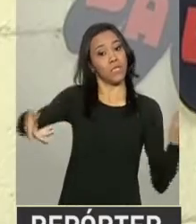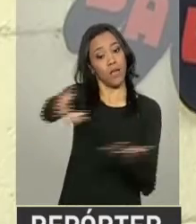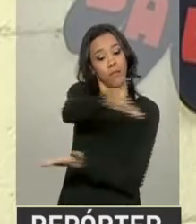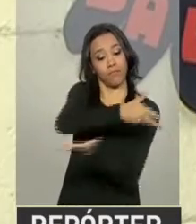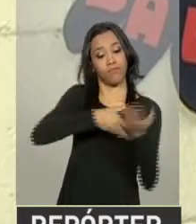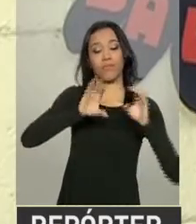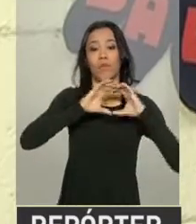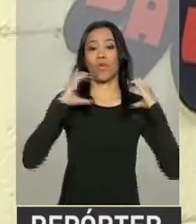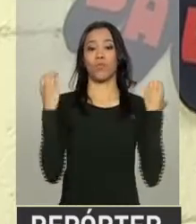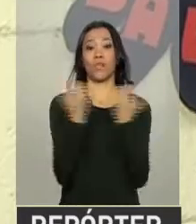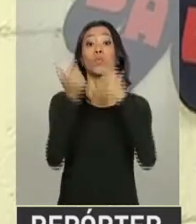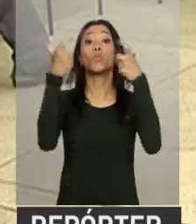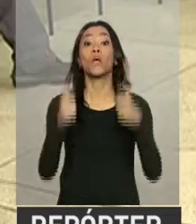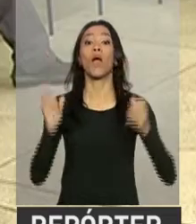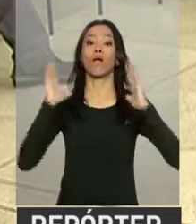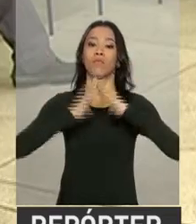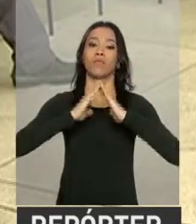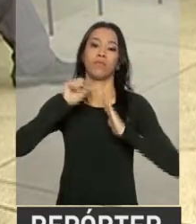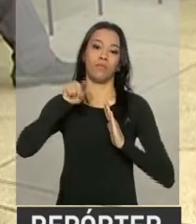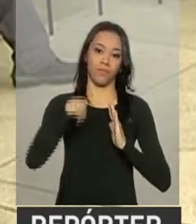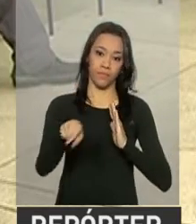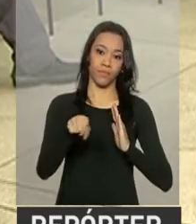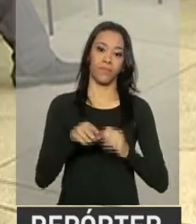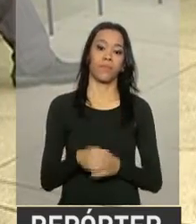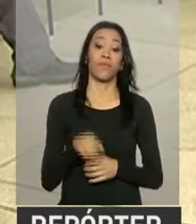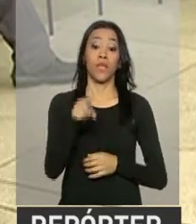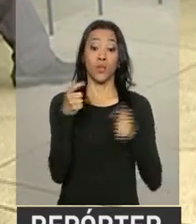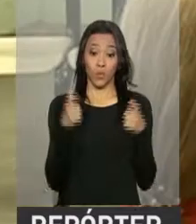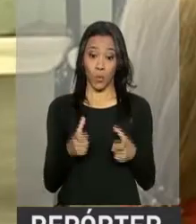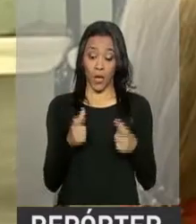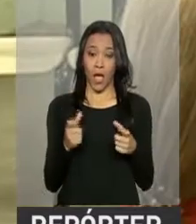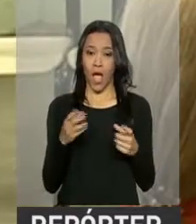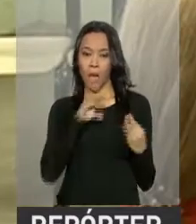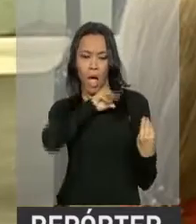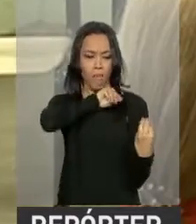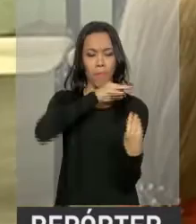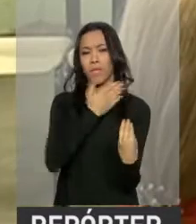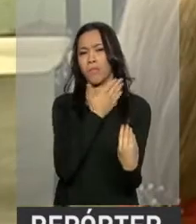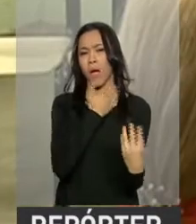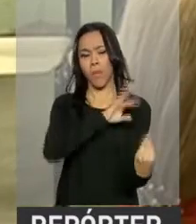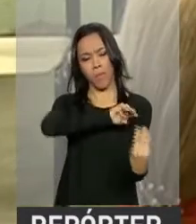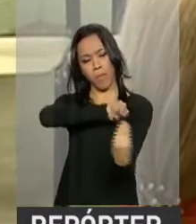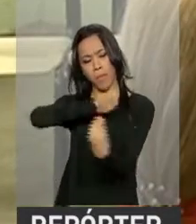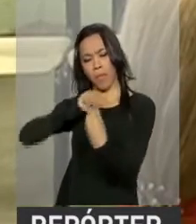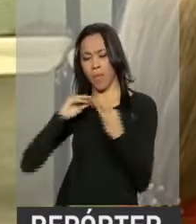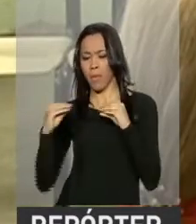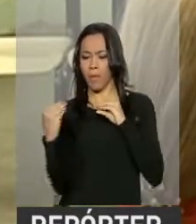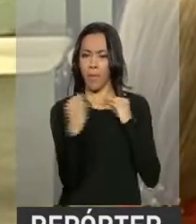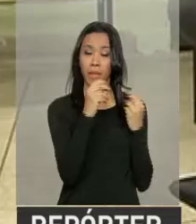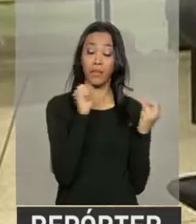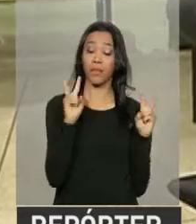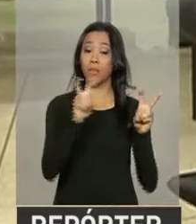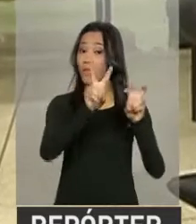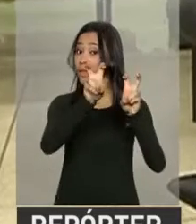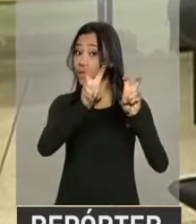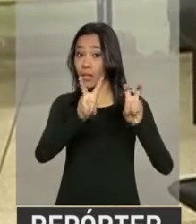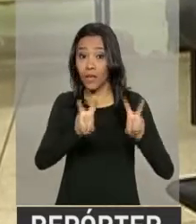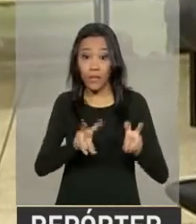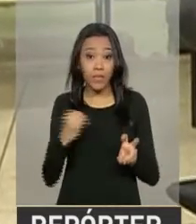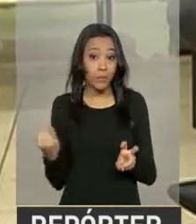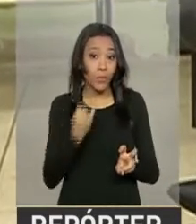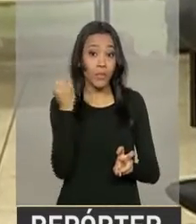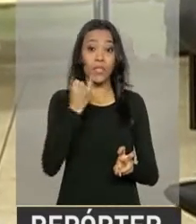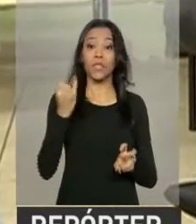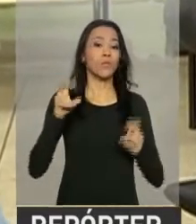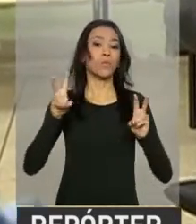a comunidade local que ela está nos grupos de convivência falo sobre temas importantes disse cidadania a idéia é